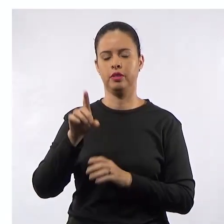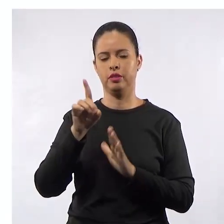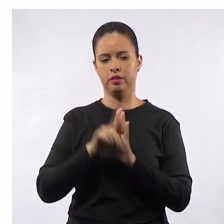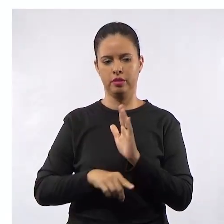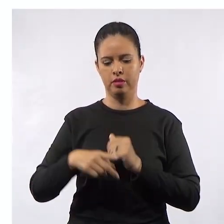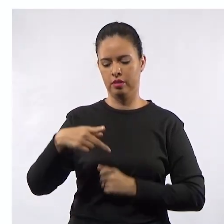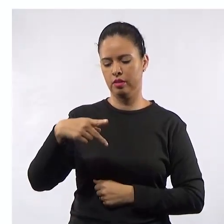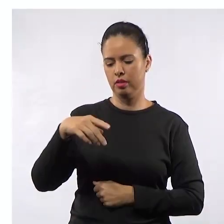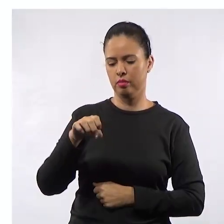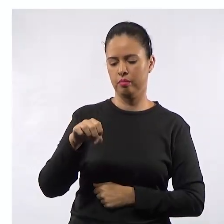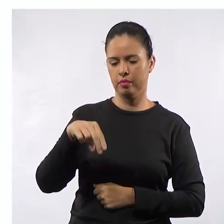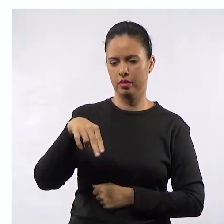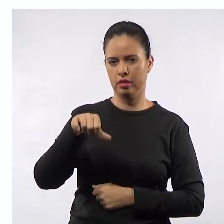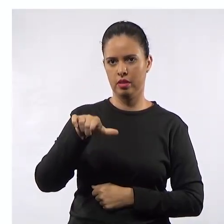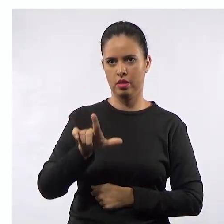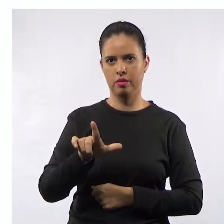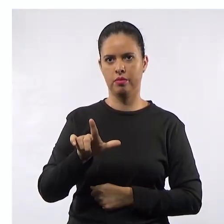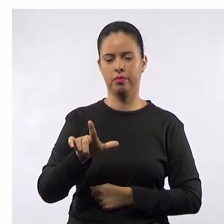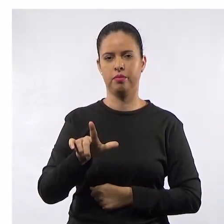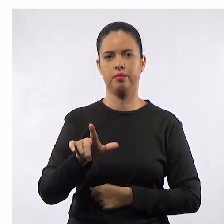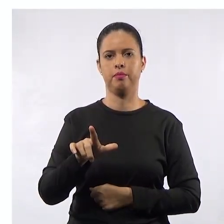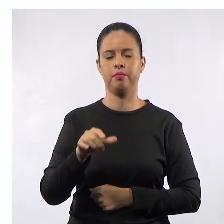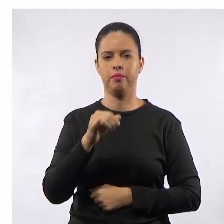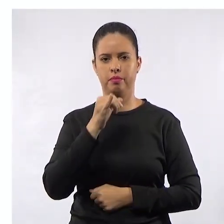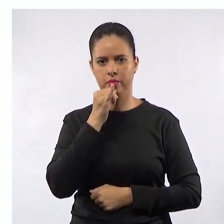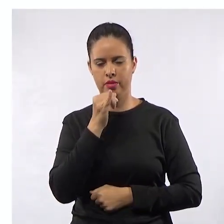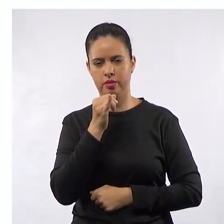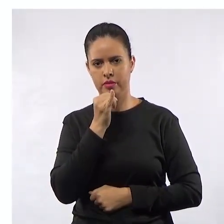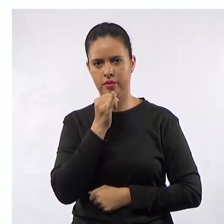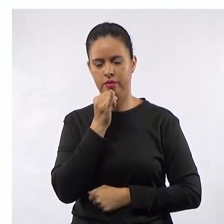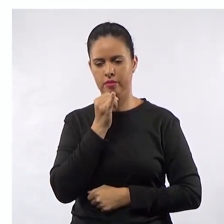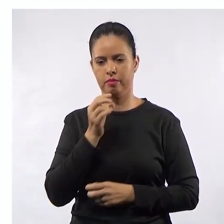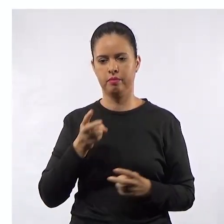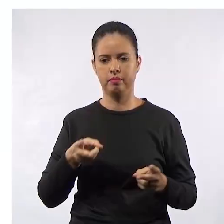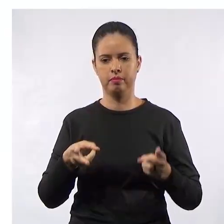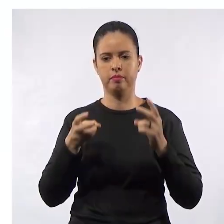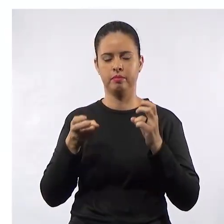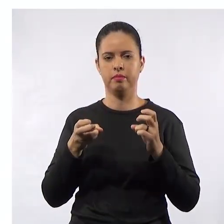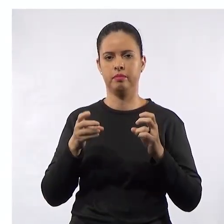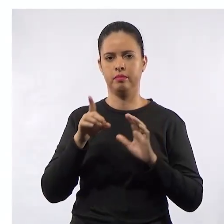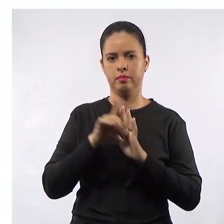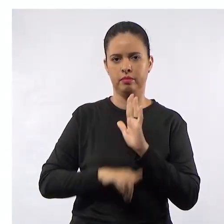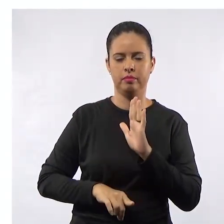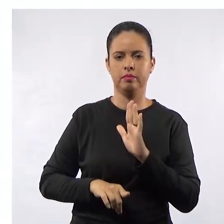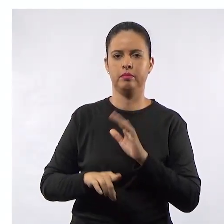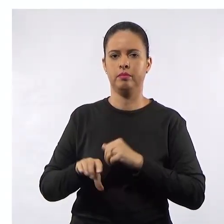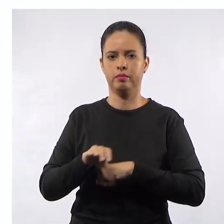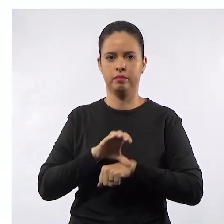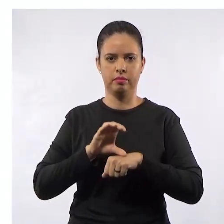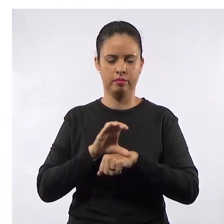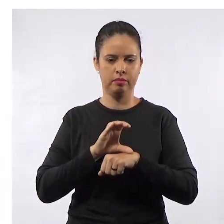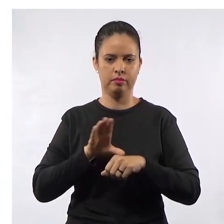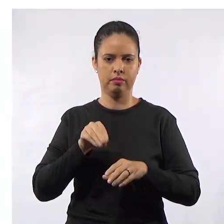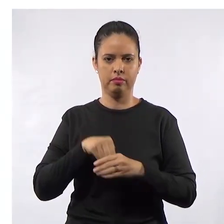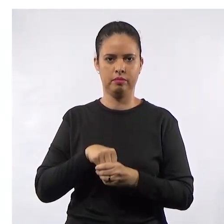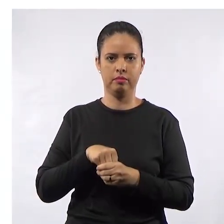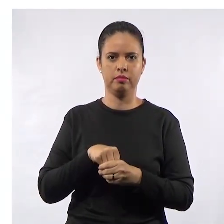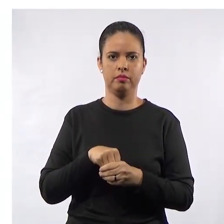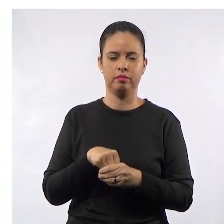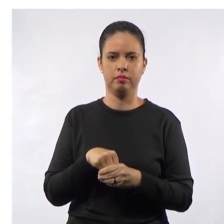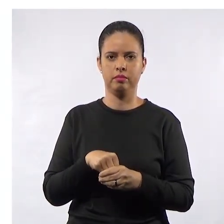sobre o direito penal. Eu vou trazer um exemplo aqui. Quando a gente observa o direito constitucional dentro do